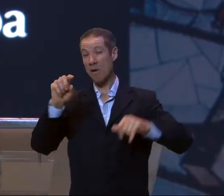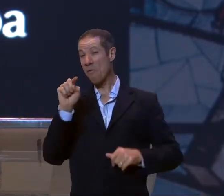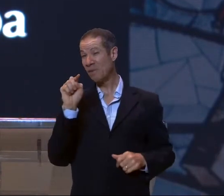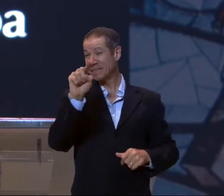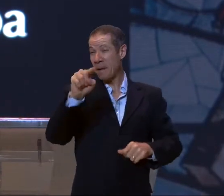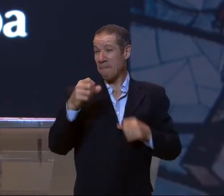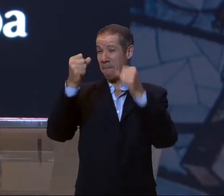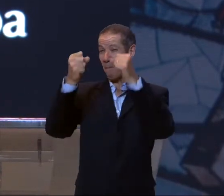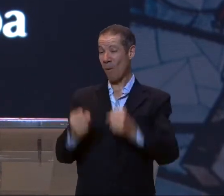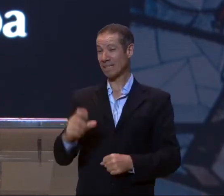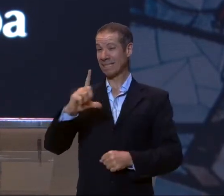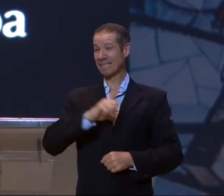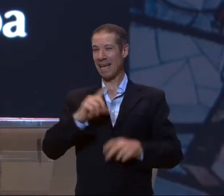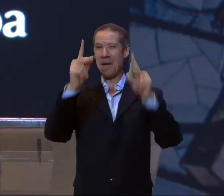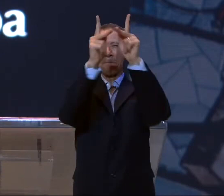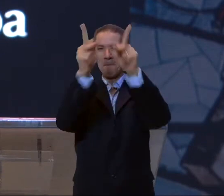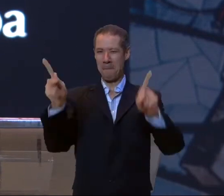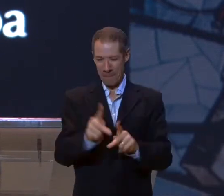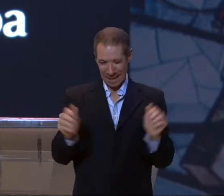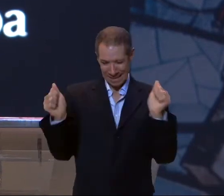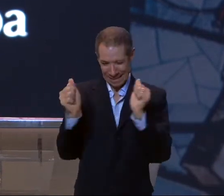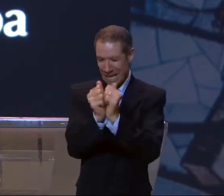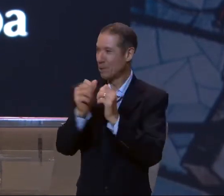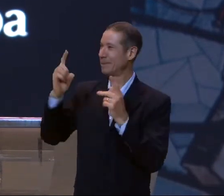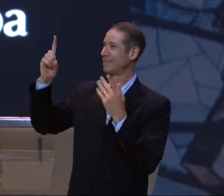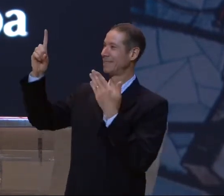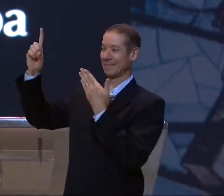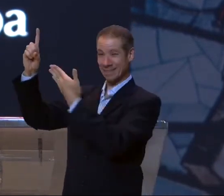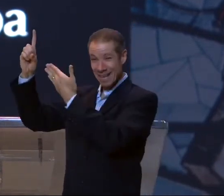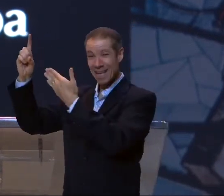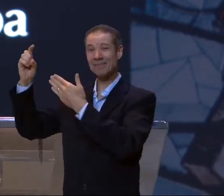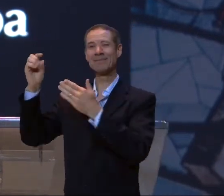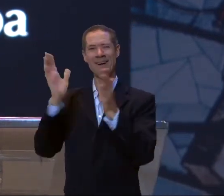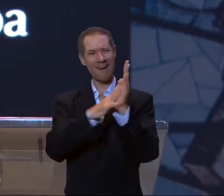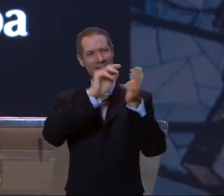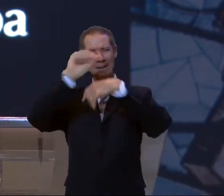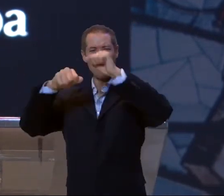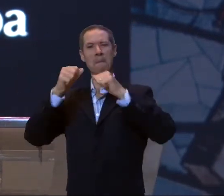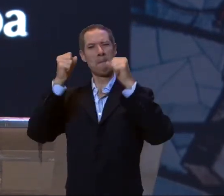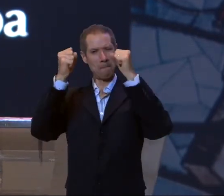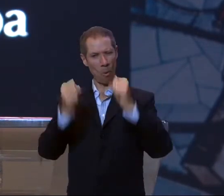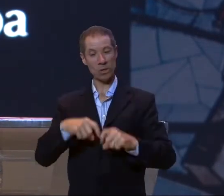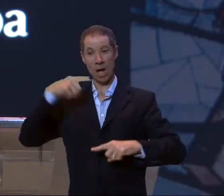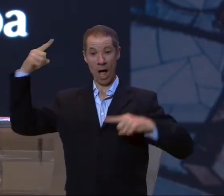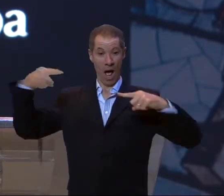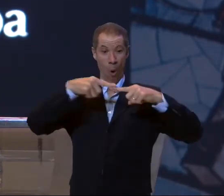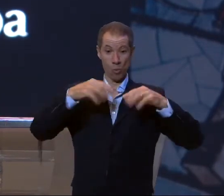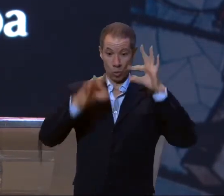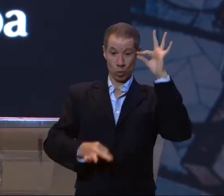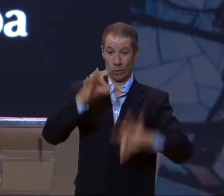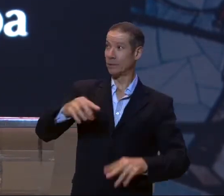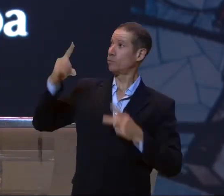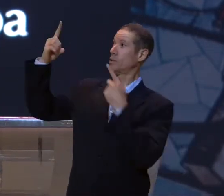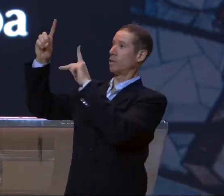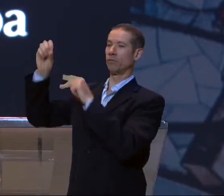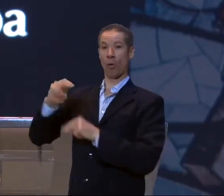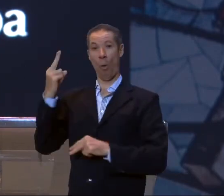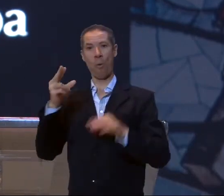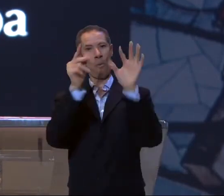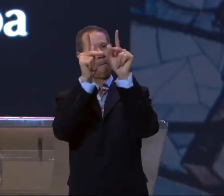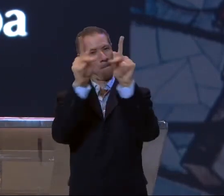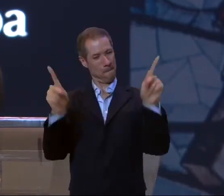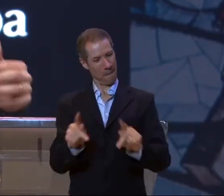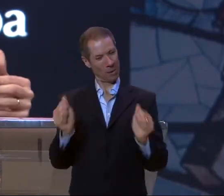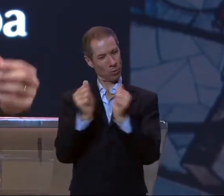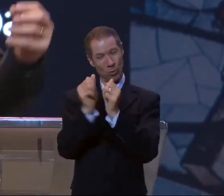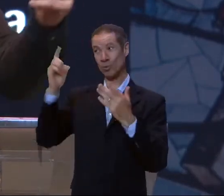você pode ter paz com Deus, aleluia. Você pode ser alvo do juízo de Deus ou ter paz com